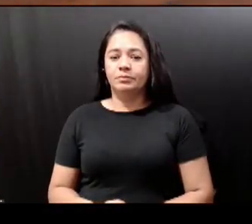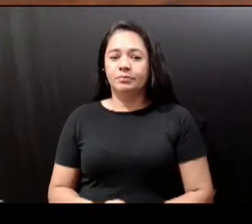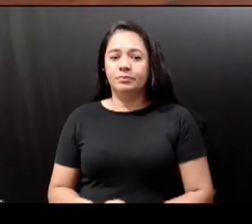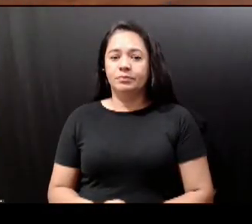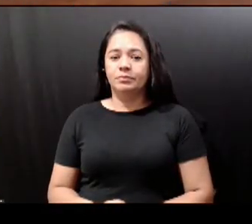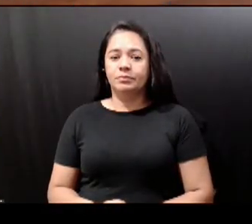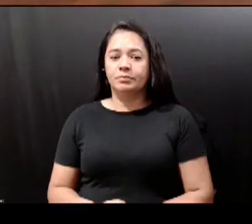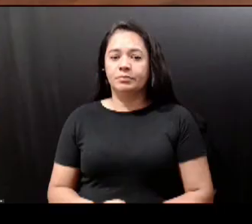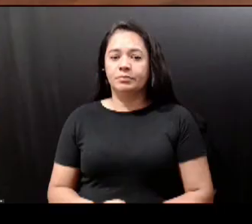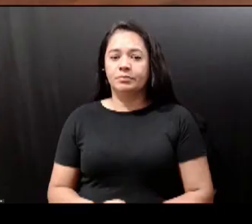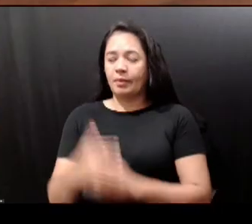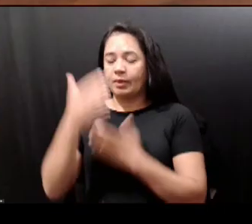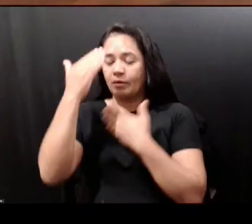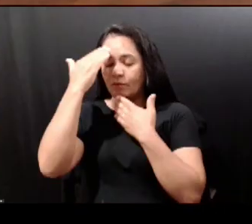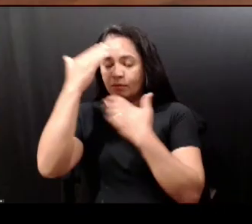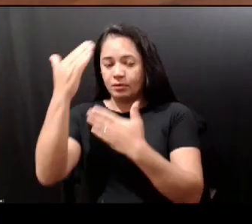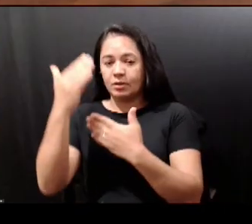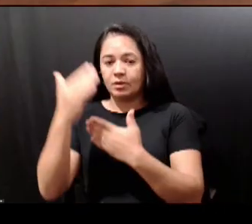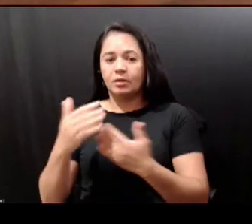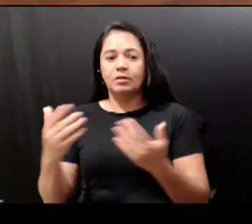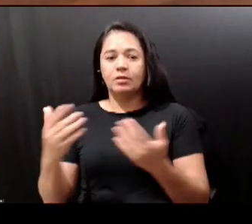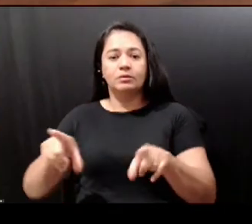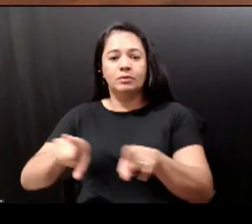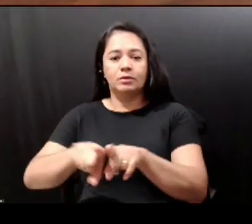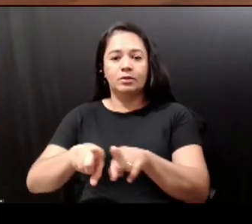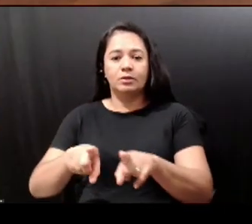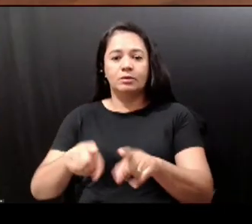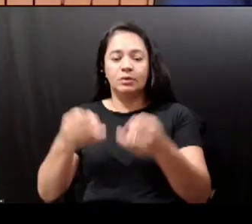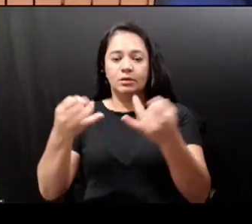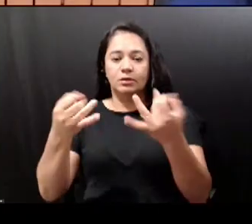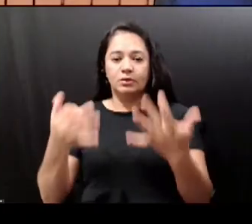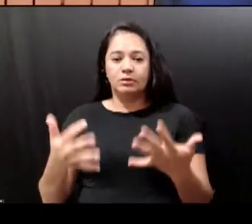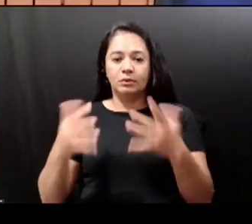Lima. Bom, quero também deixar registrado, vereadores,